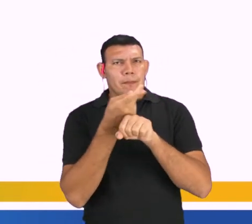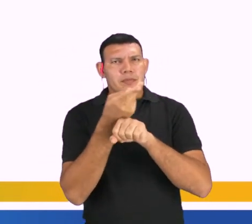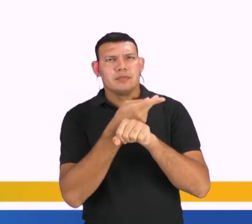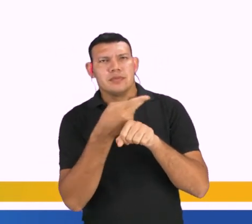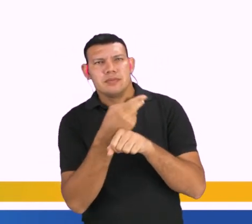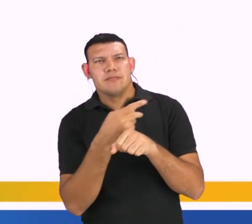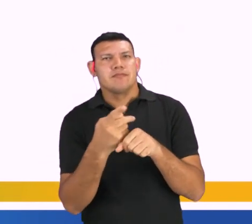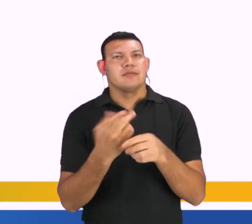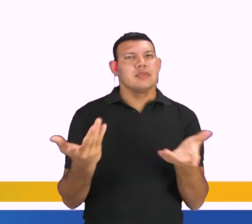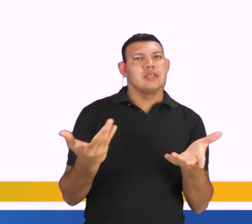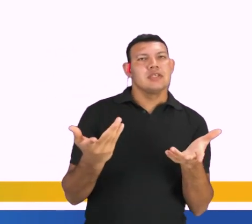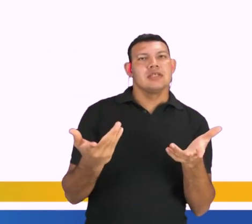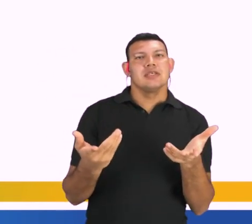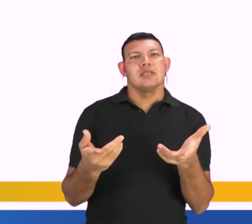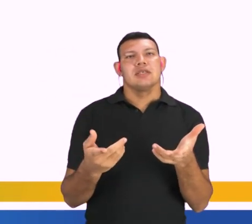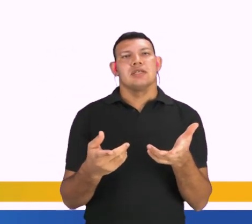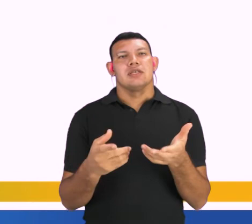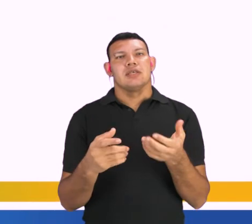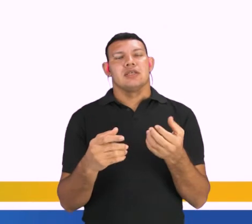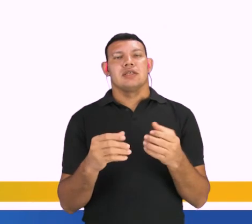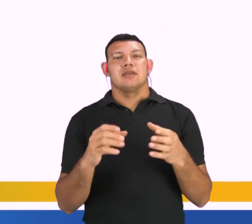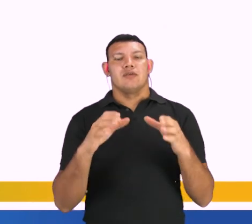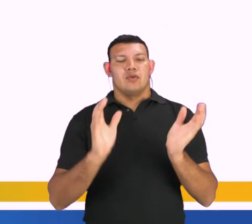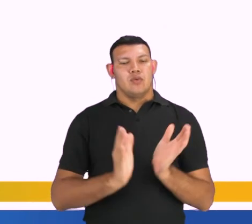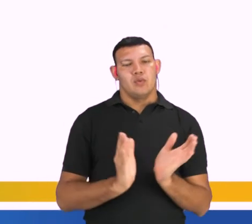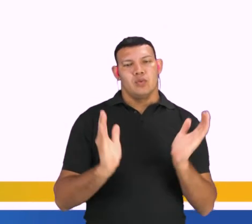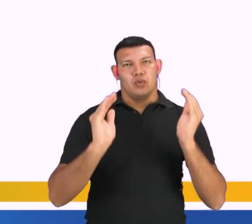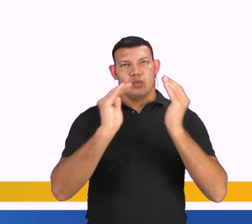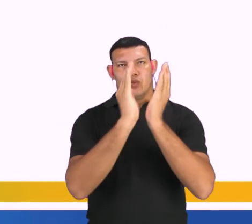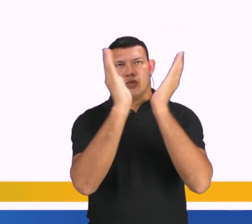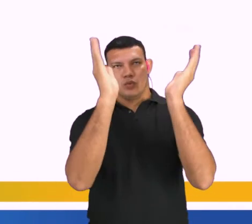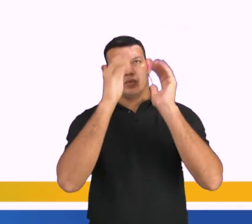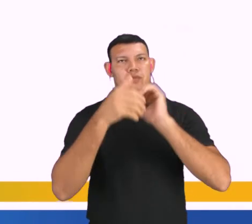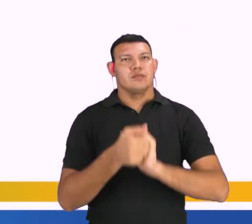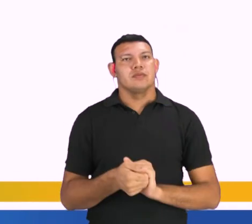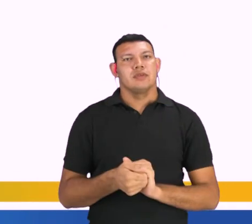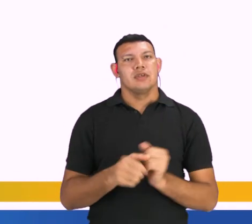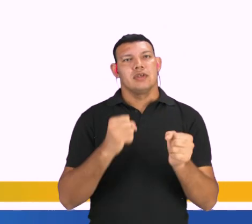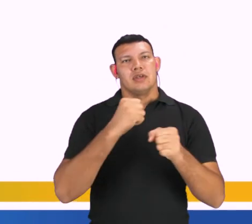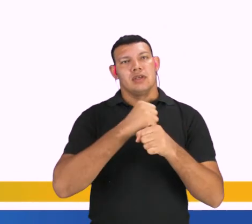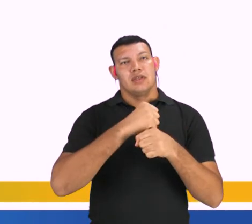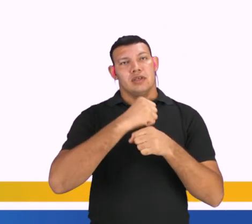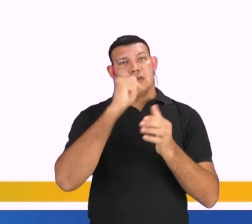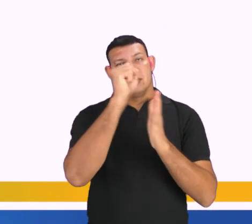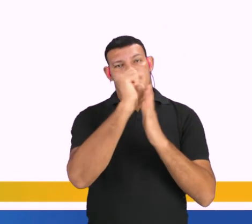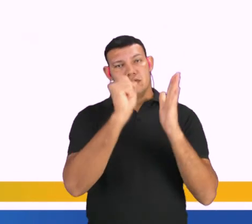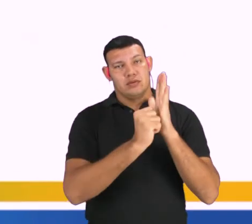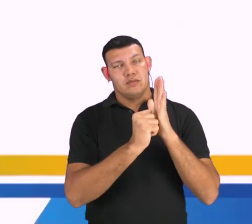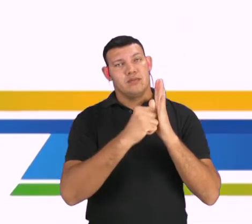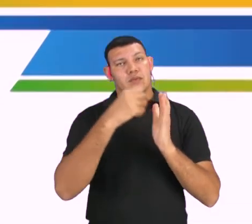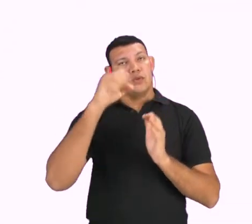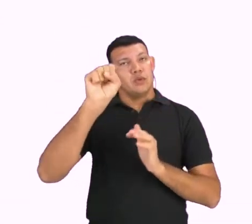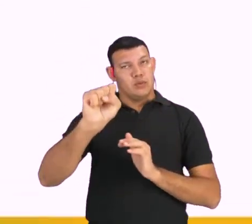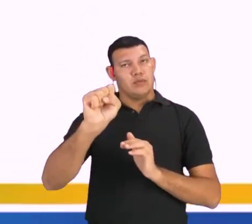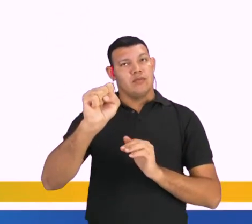da cultura grega, existem inscrições em cerâmica no século 8 a.C.